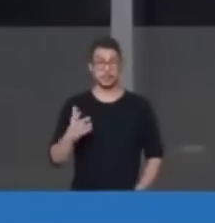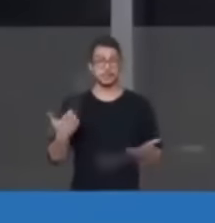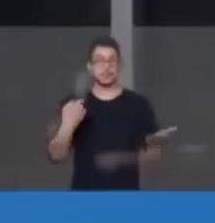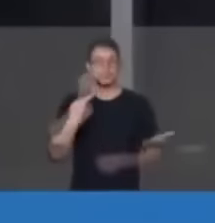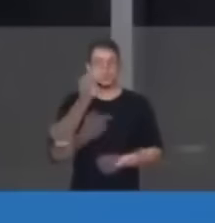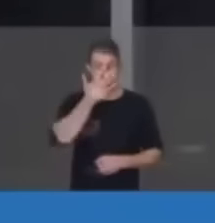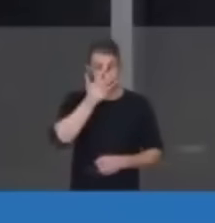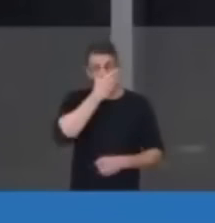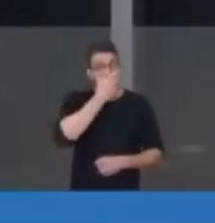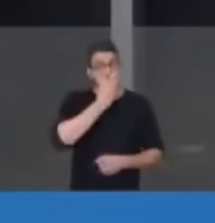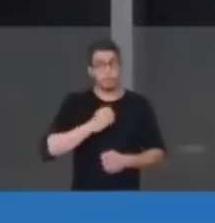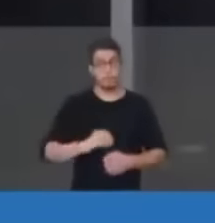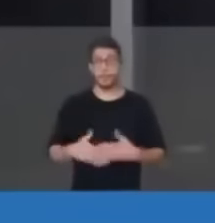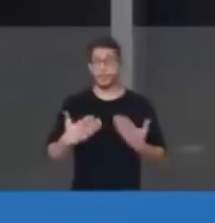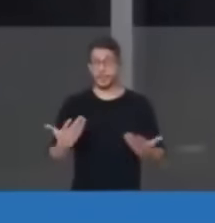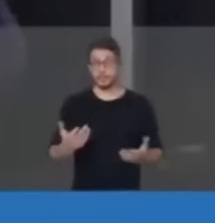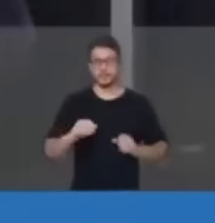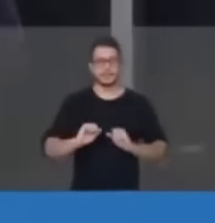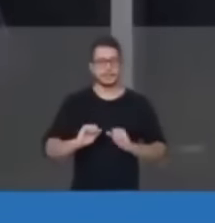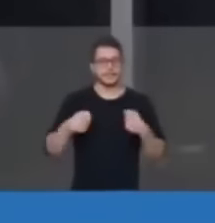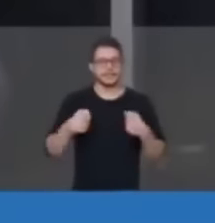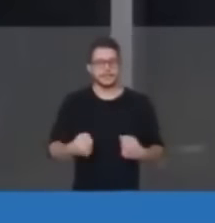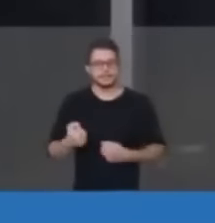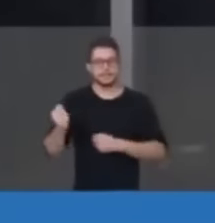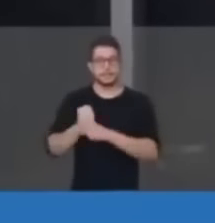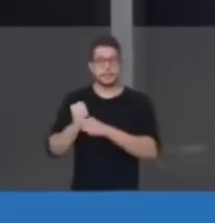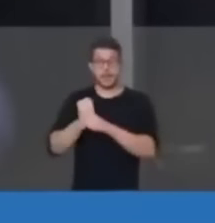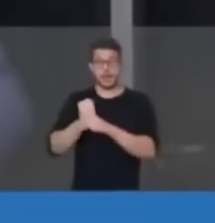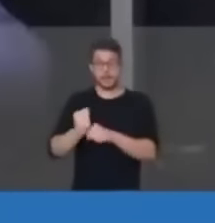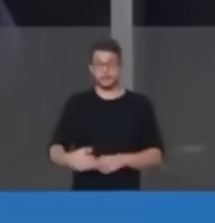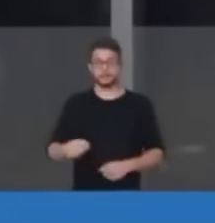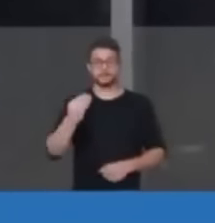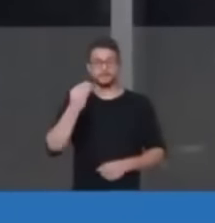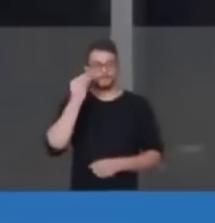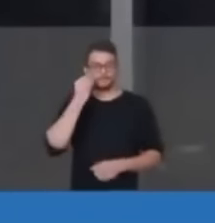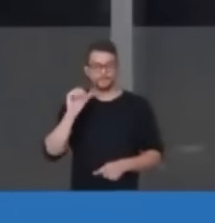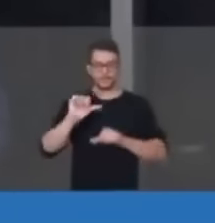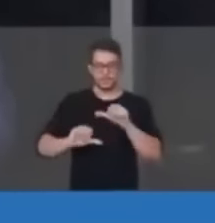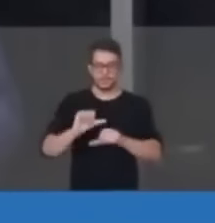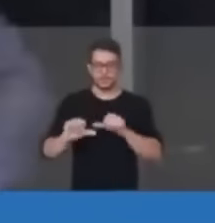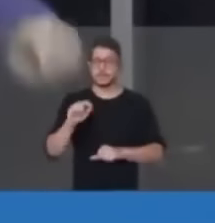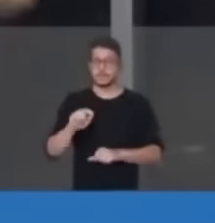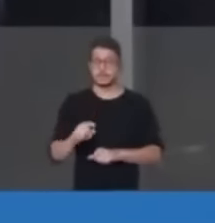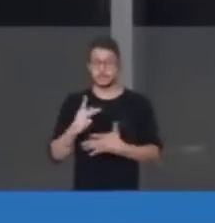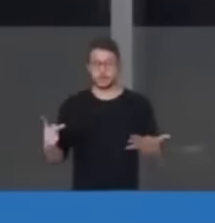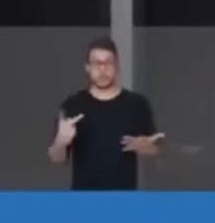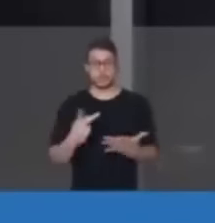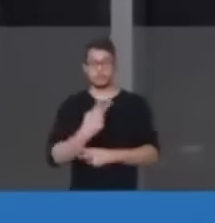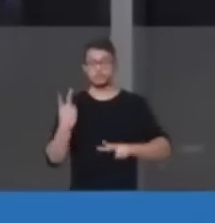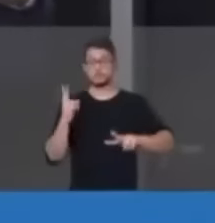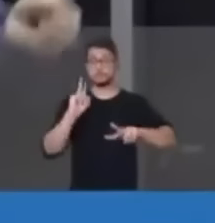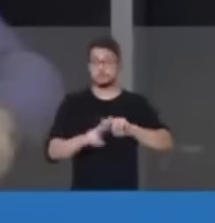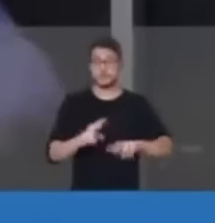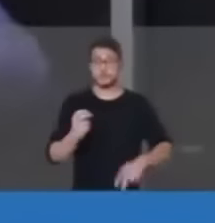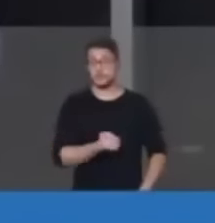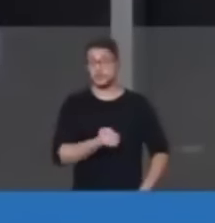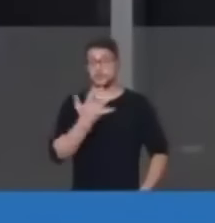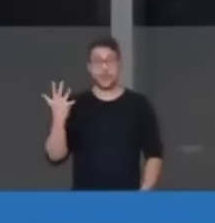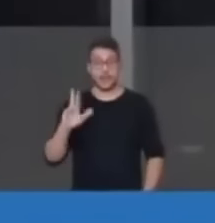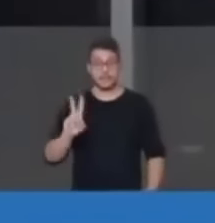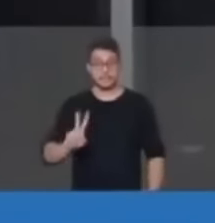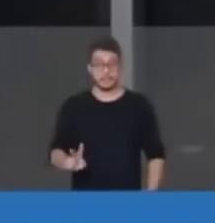lava-jato ele lutou anos para reverter essas condenações foi preso por diversas vezes nunca fugiu do país